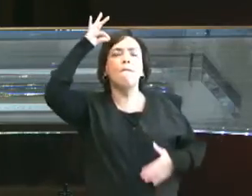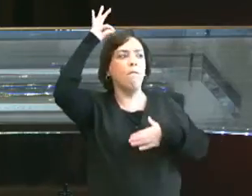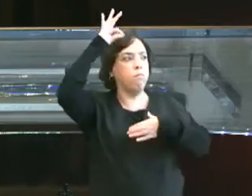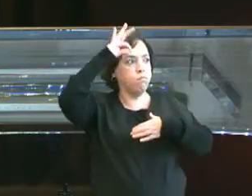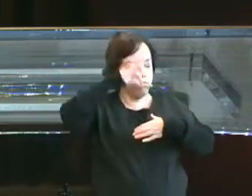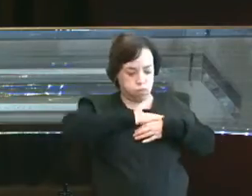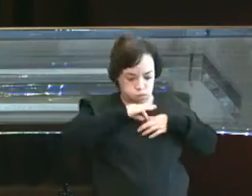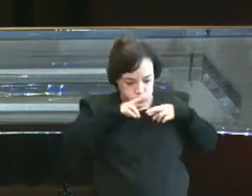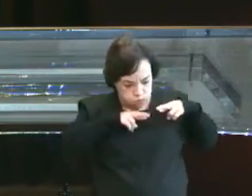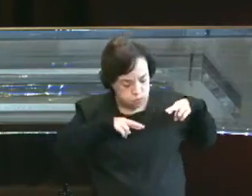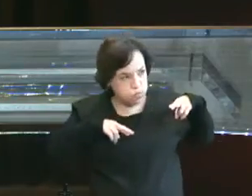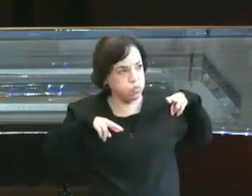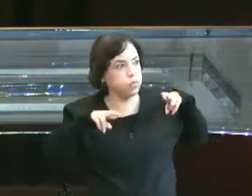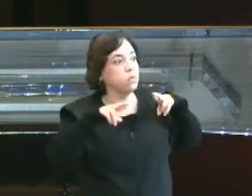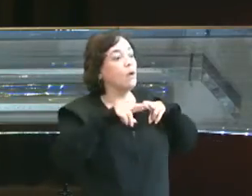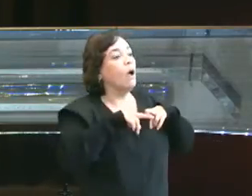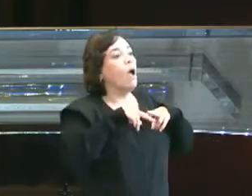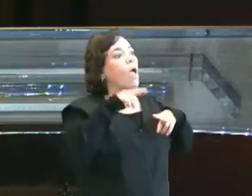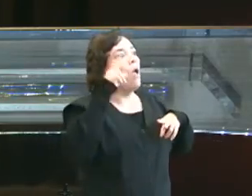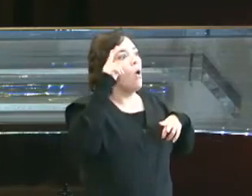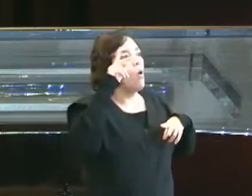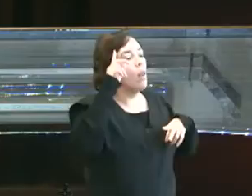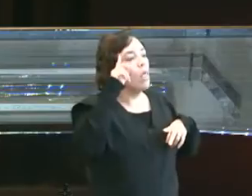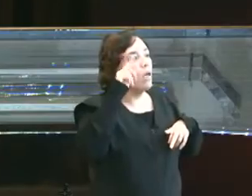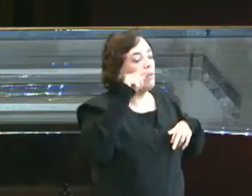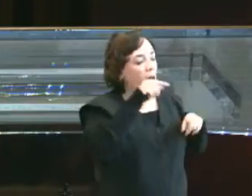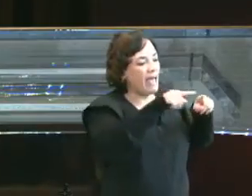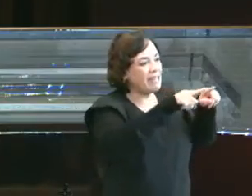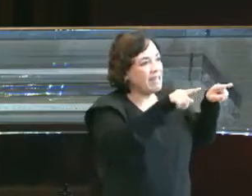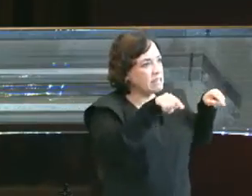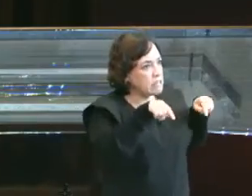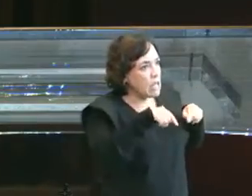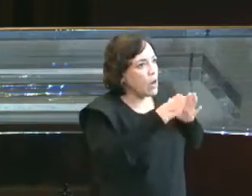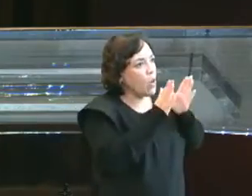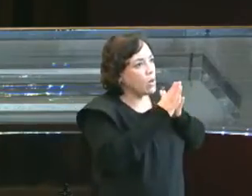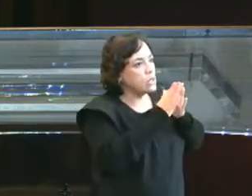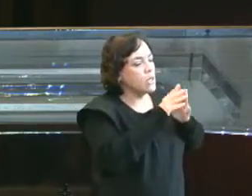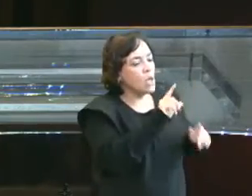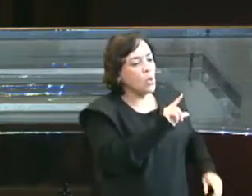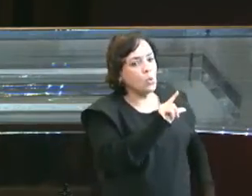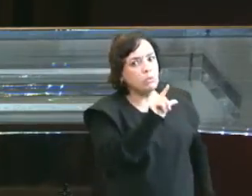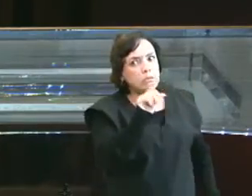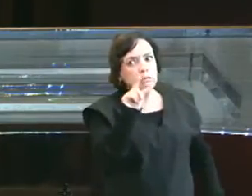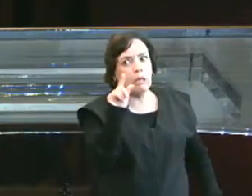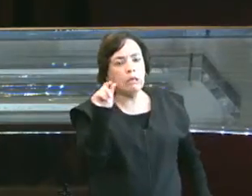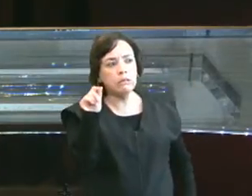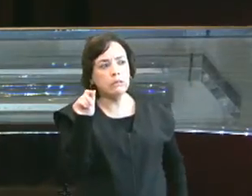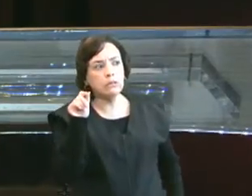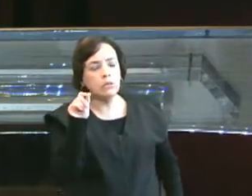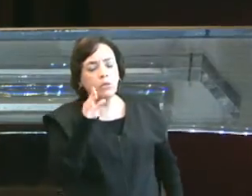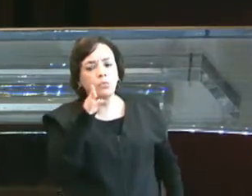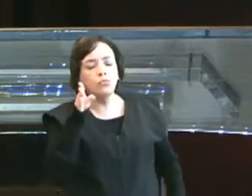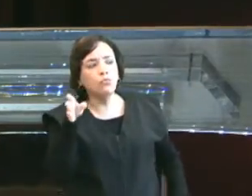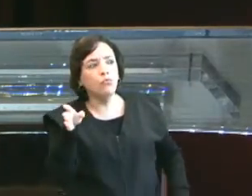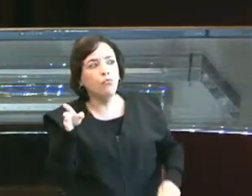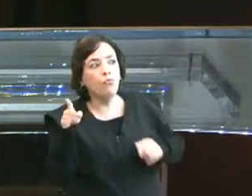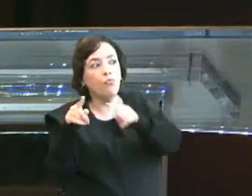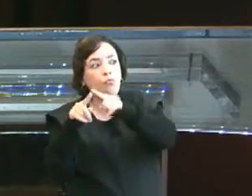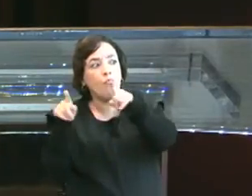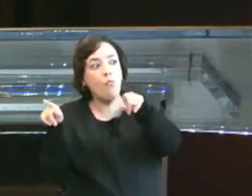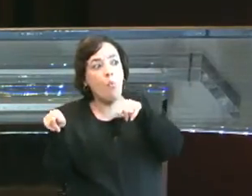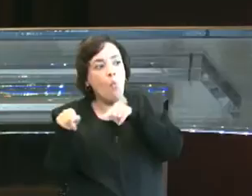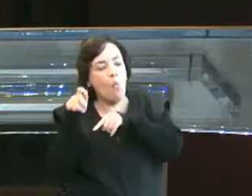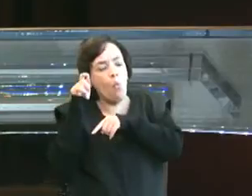lembro que eu saí daquele lugar, eu fui para o quarto e eu chorava. Aquele dia eu escrevi uma